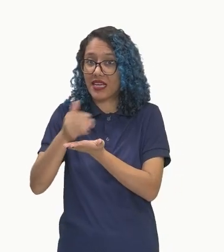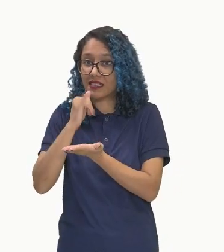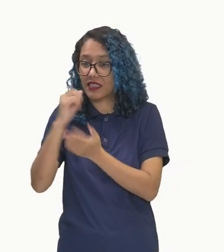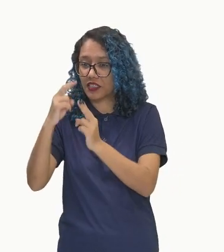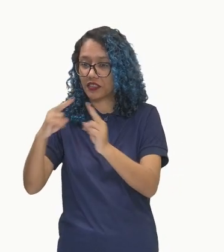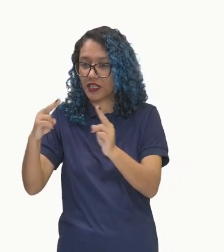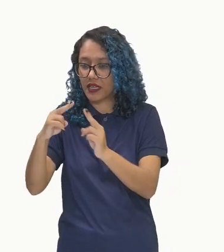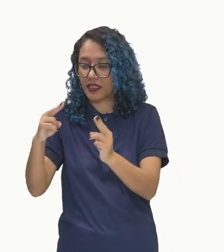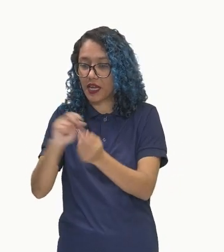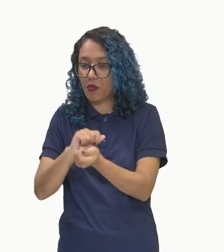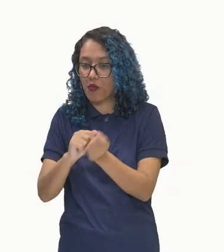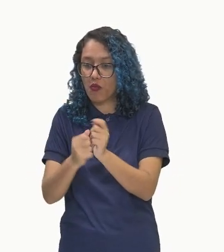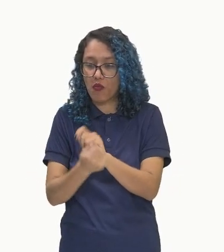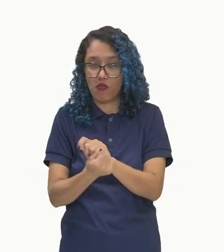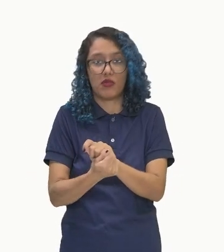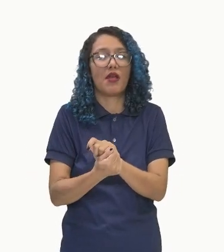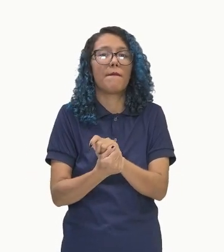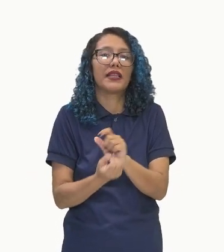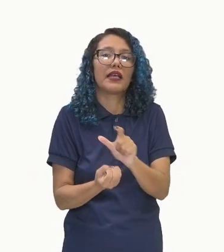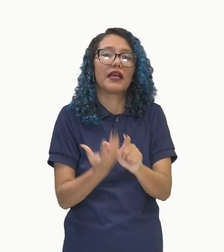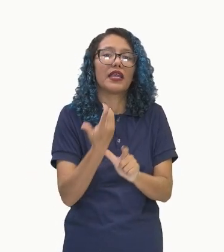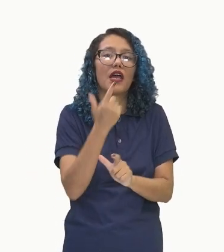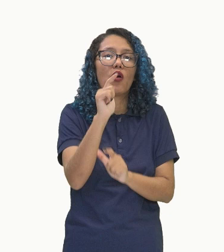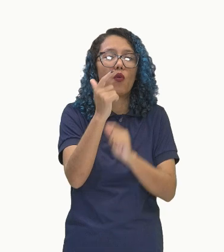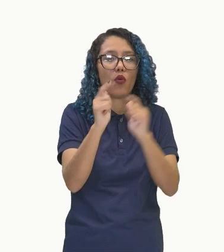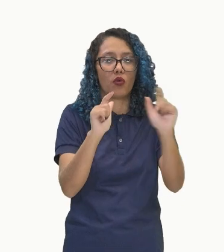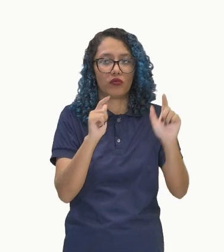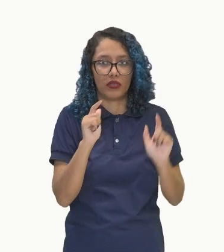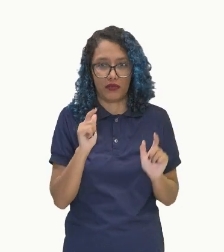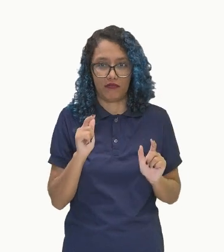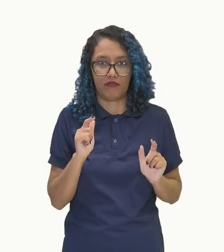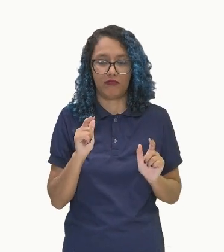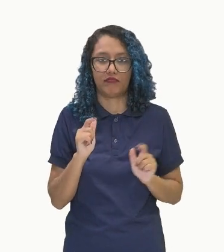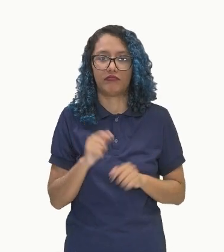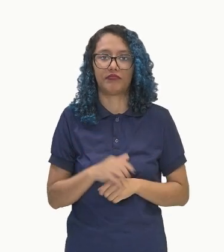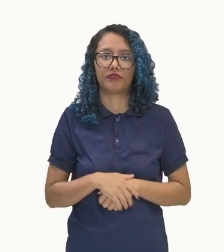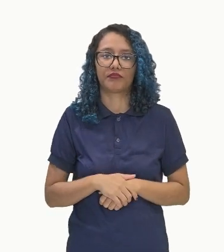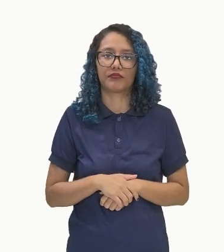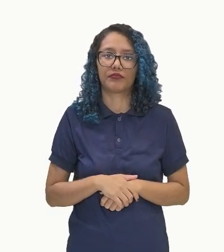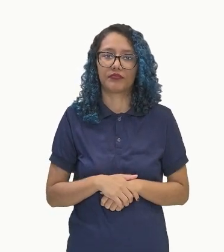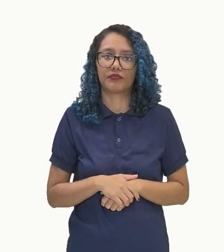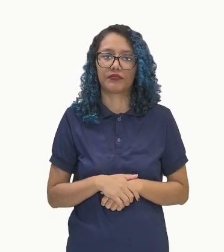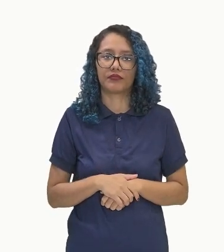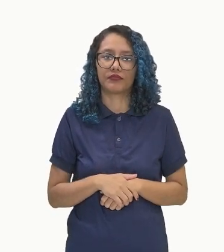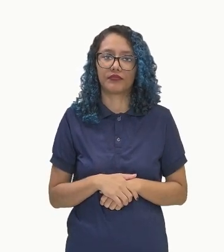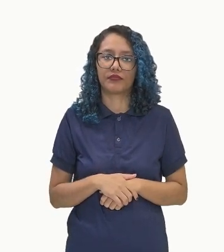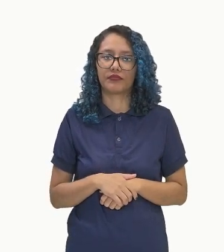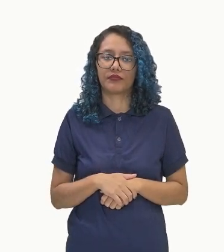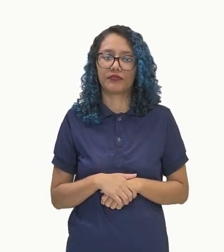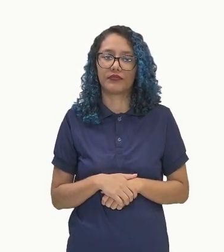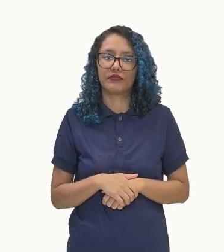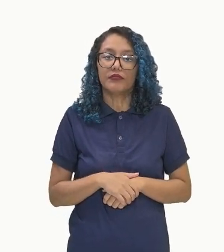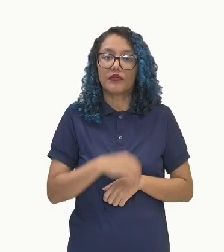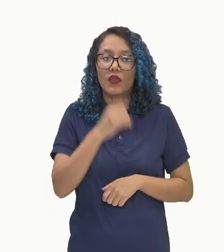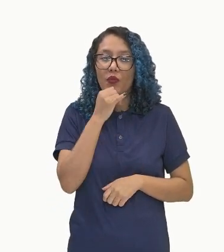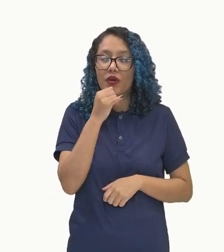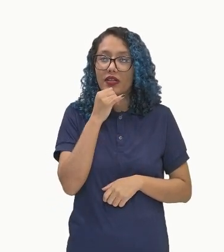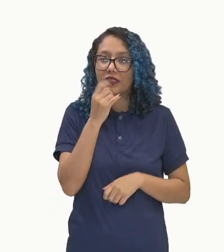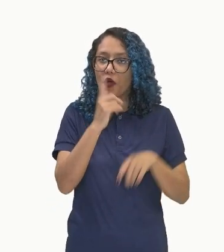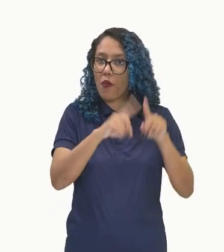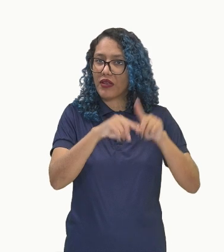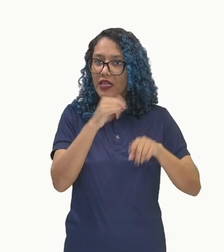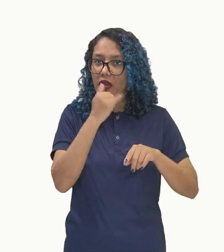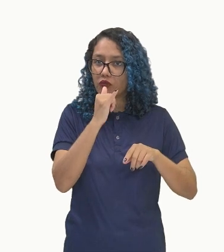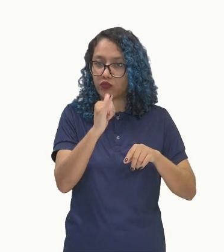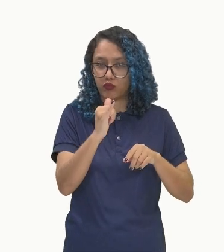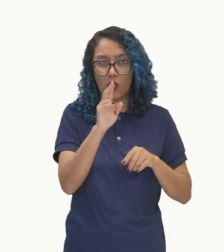nós temos os aparelhos eletrodomésticos. E os geradores elétricos, eles convertem qualquer